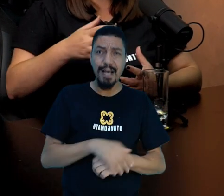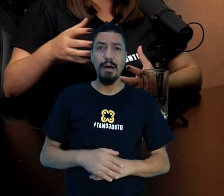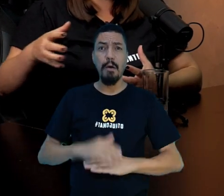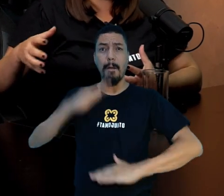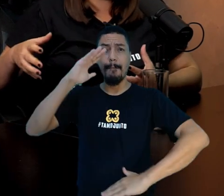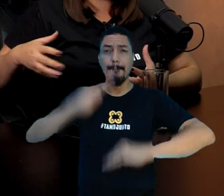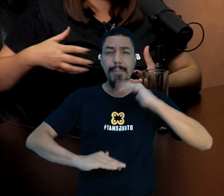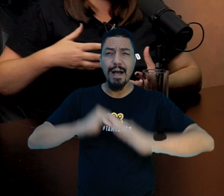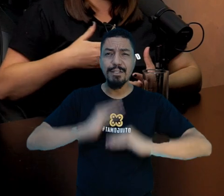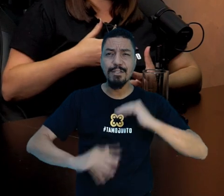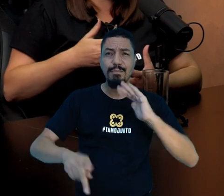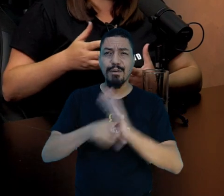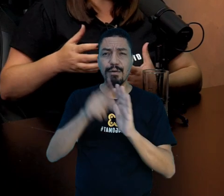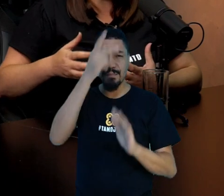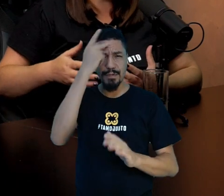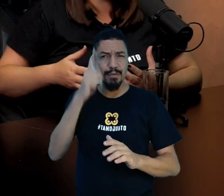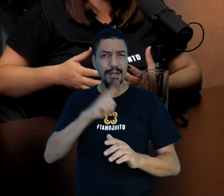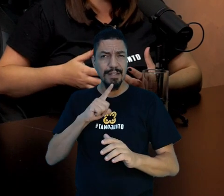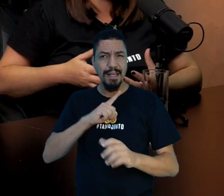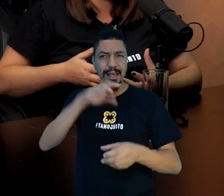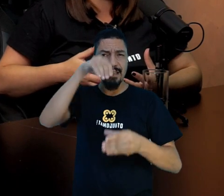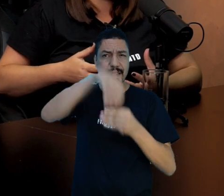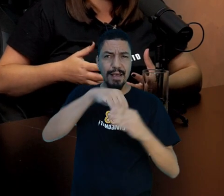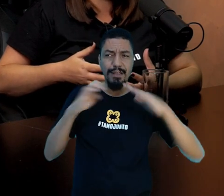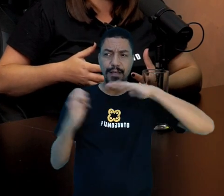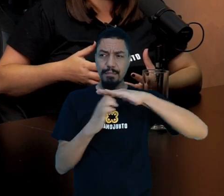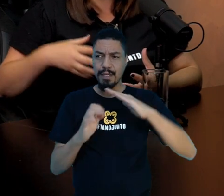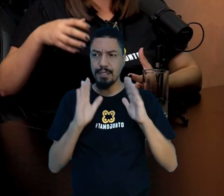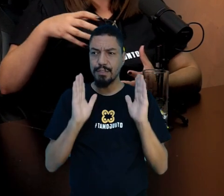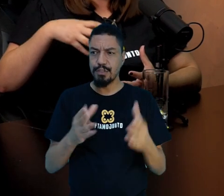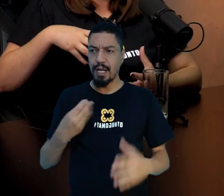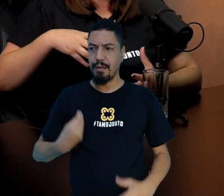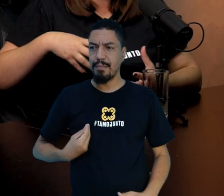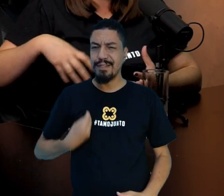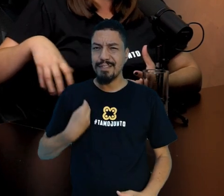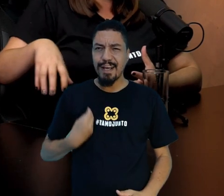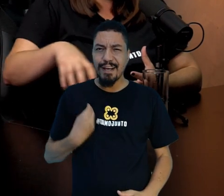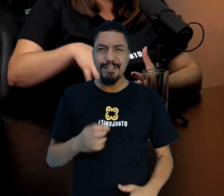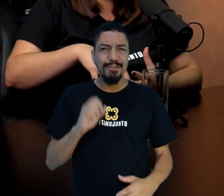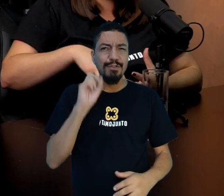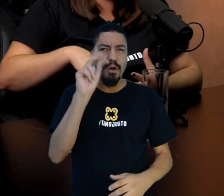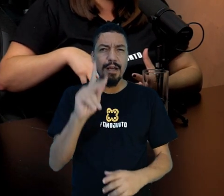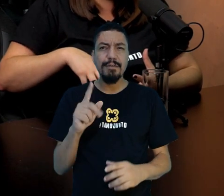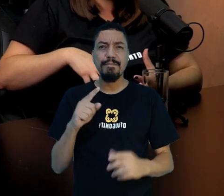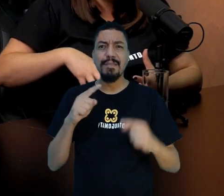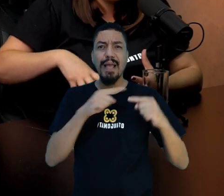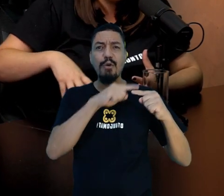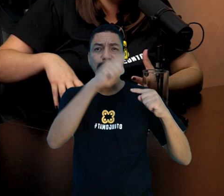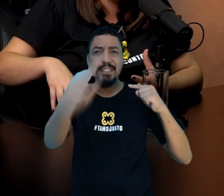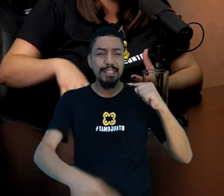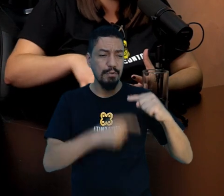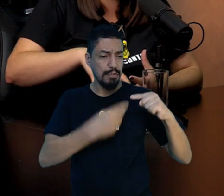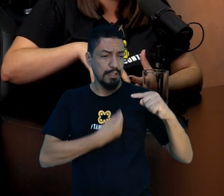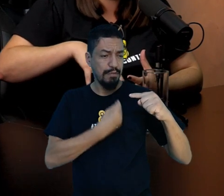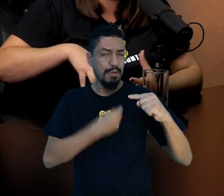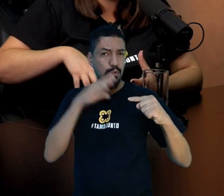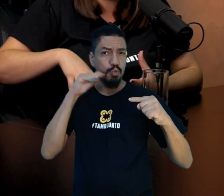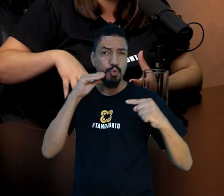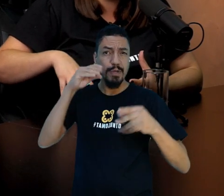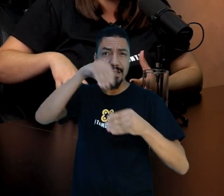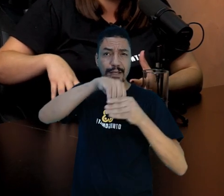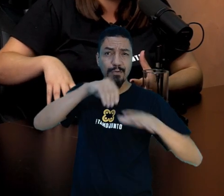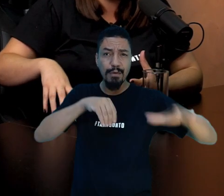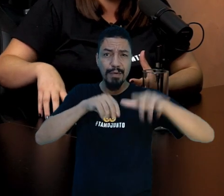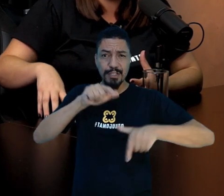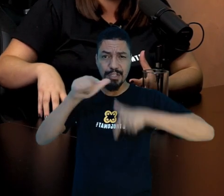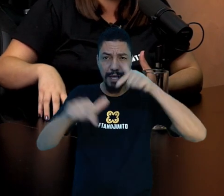falando de práticas de pessoas que já estão ali dentro da empresa, a gente está falando do ciclo de vida da pessoa